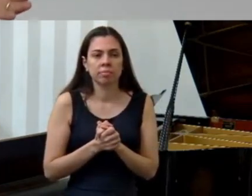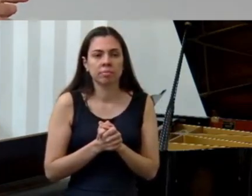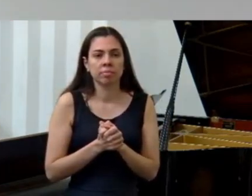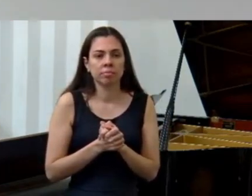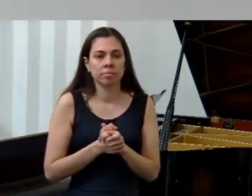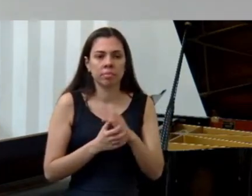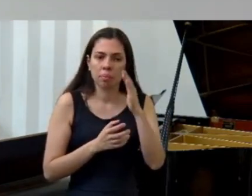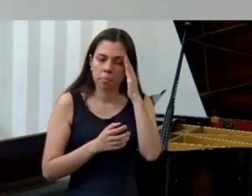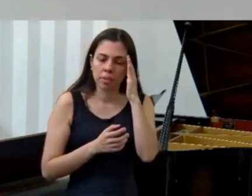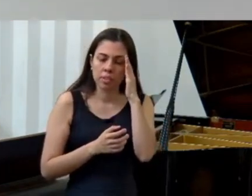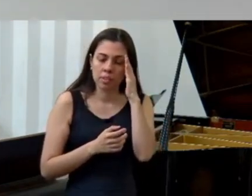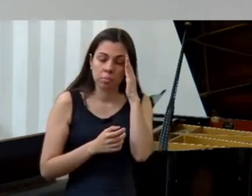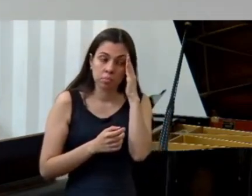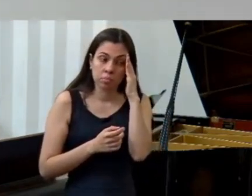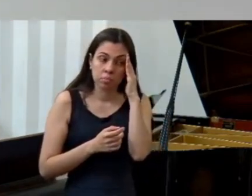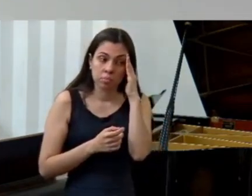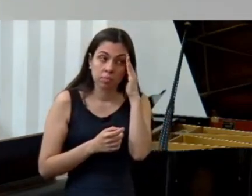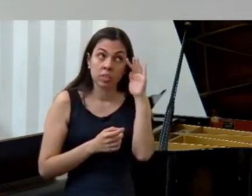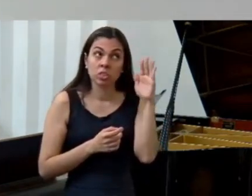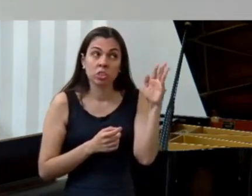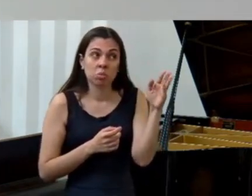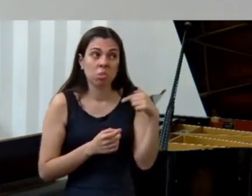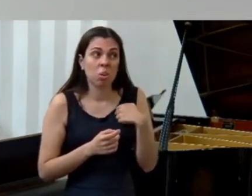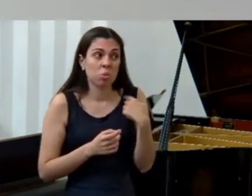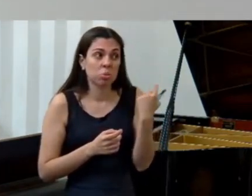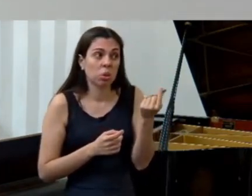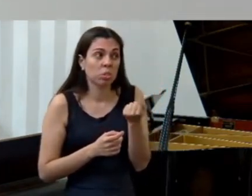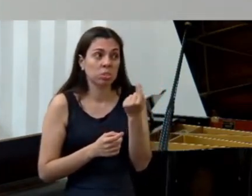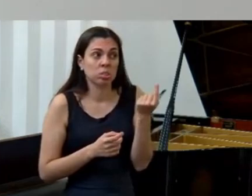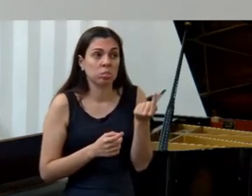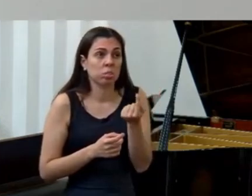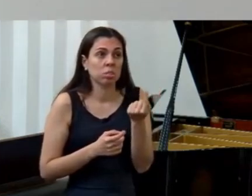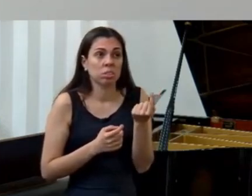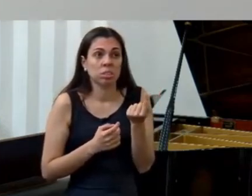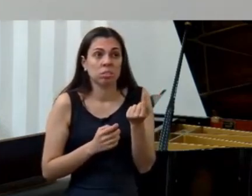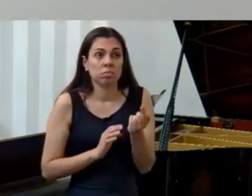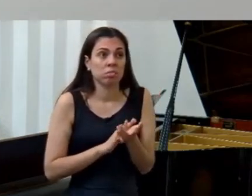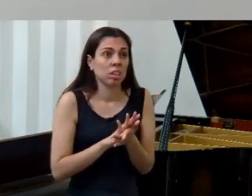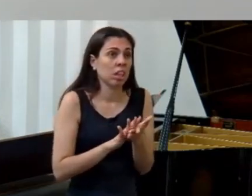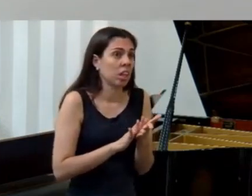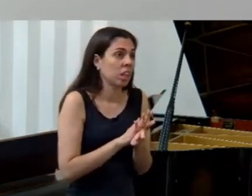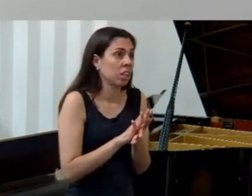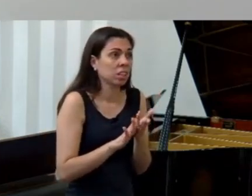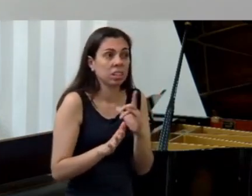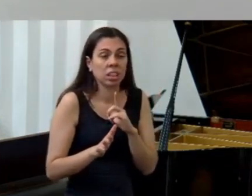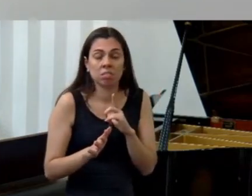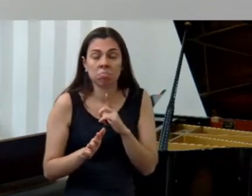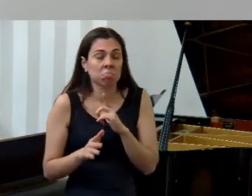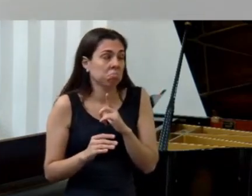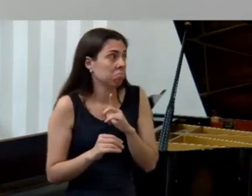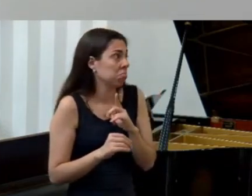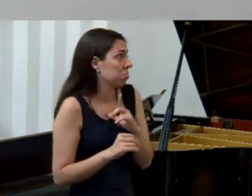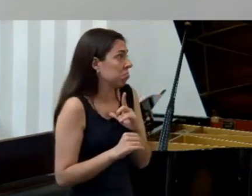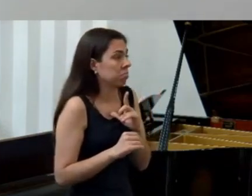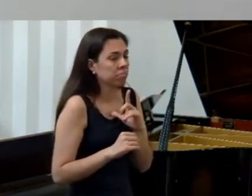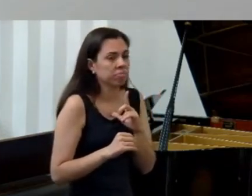que estamos sozinhos, e pensamos que tudo depende de nós, nós